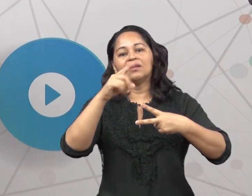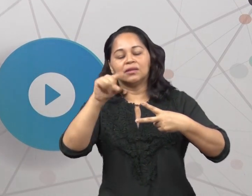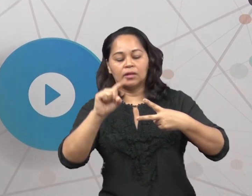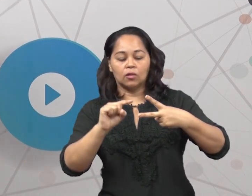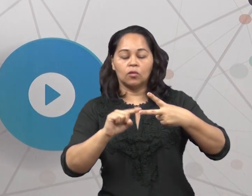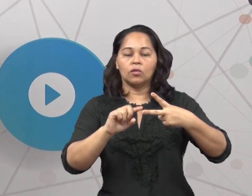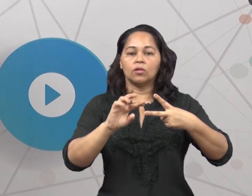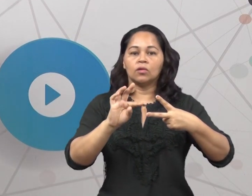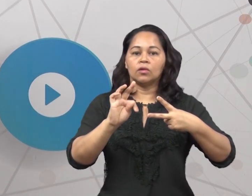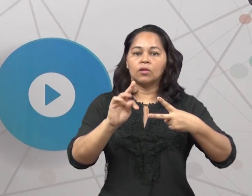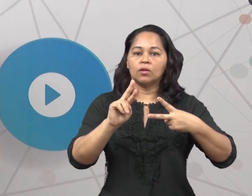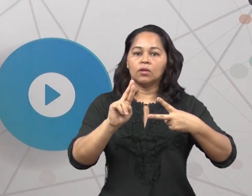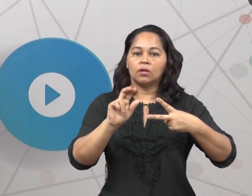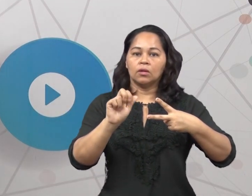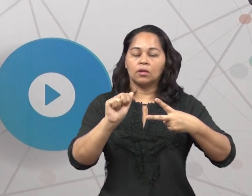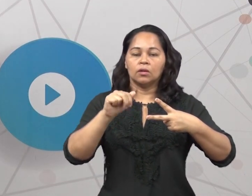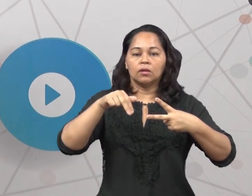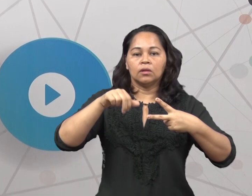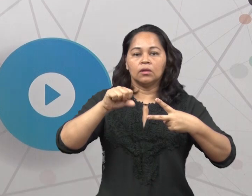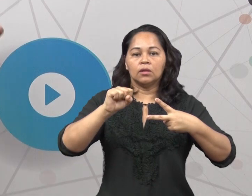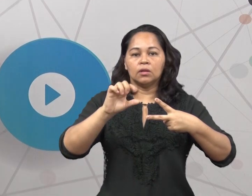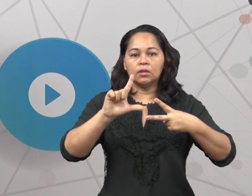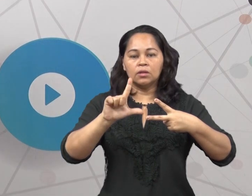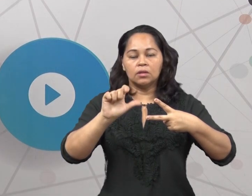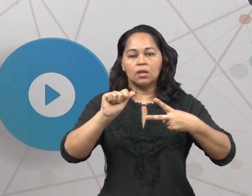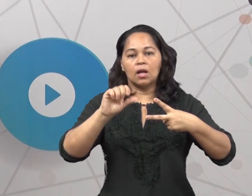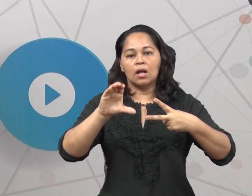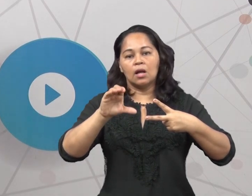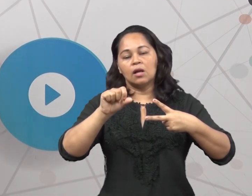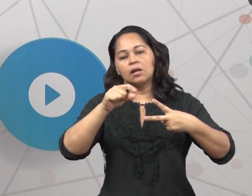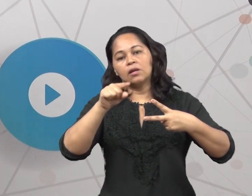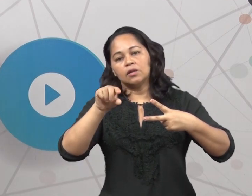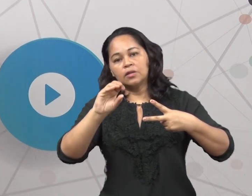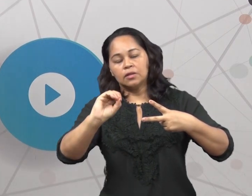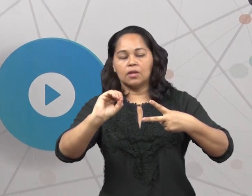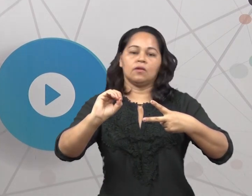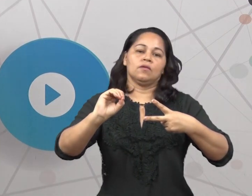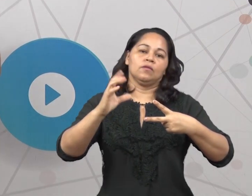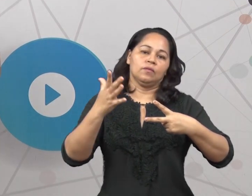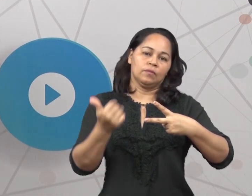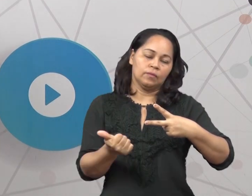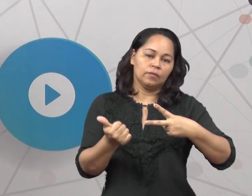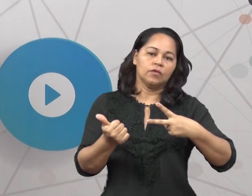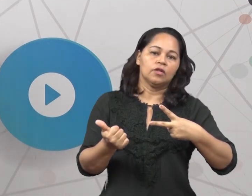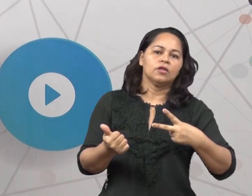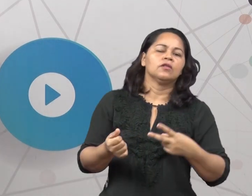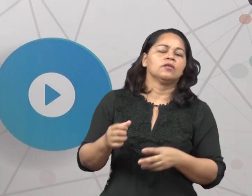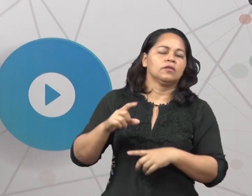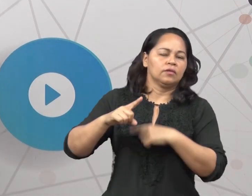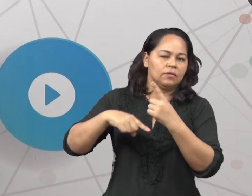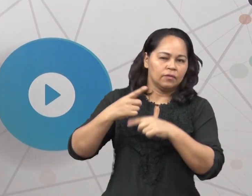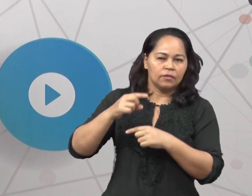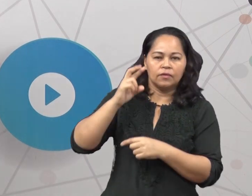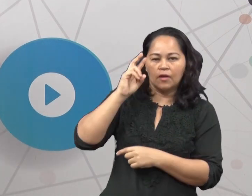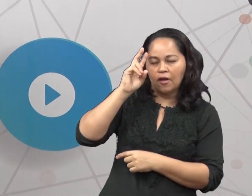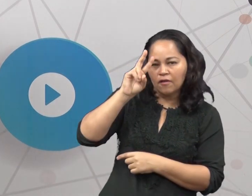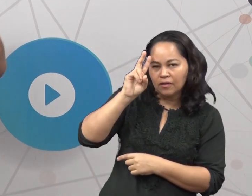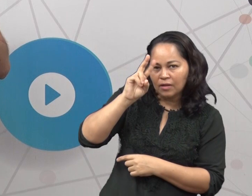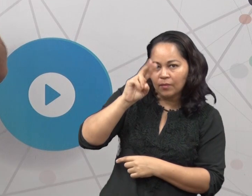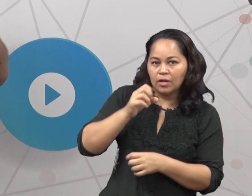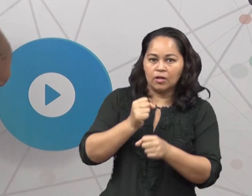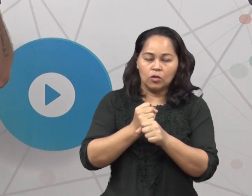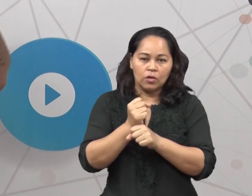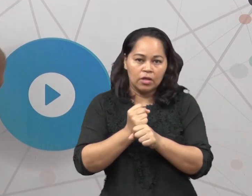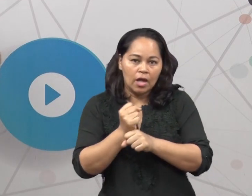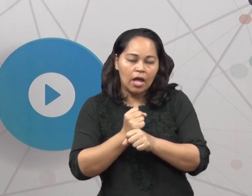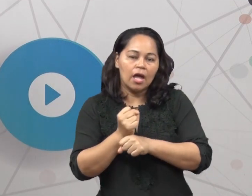serve para nós contarmos o quê? Contarmos tantas coisas. Você vai ter várias histórias para contar desse ano. Você tem várias